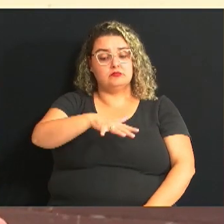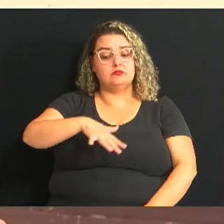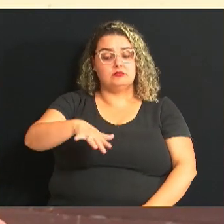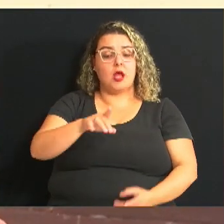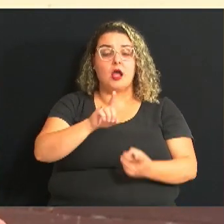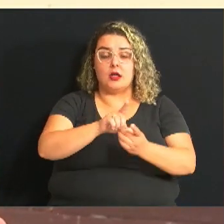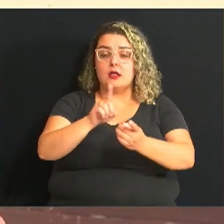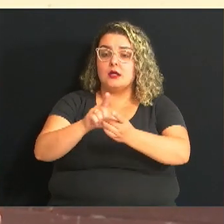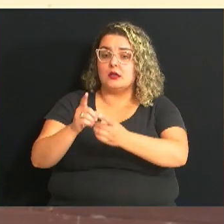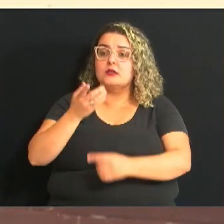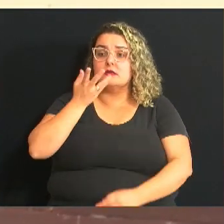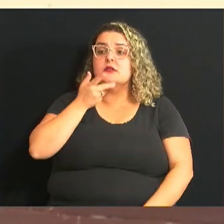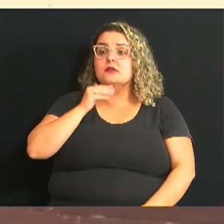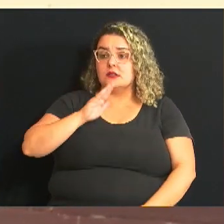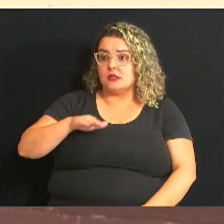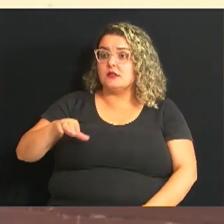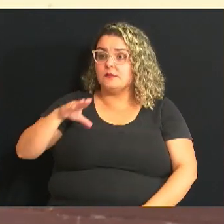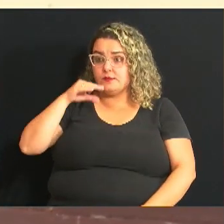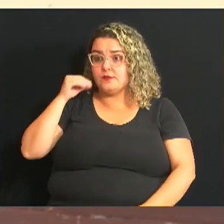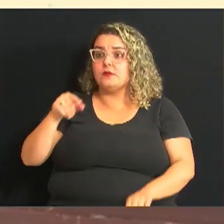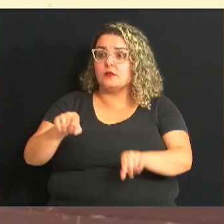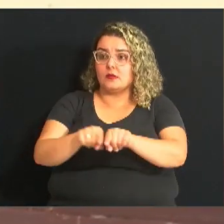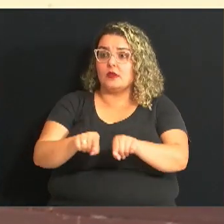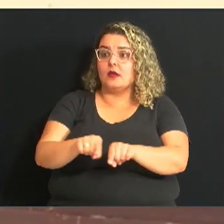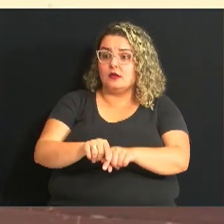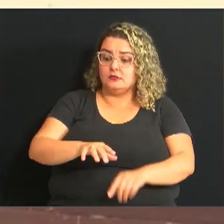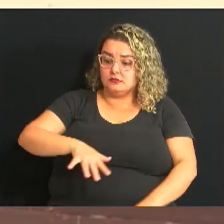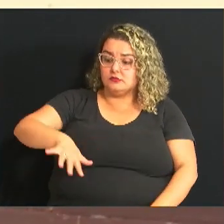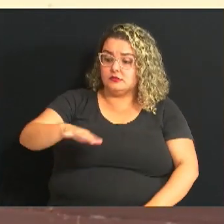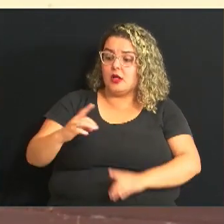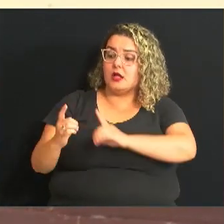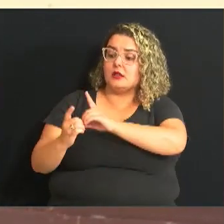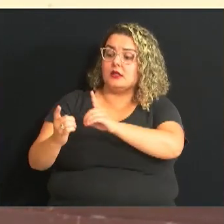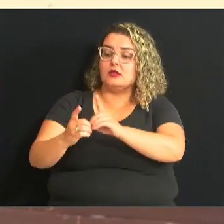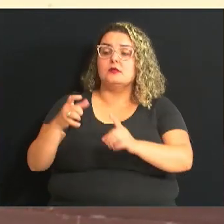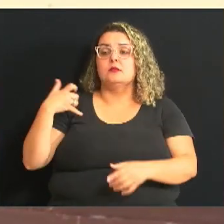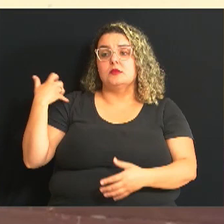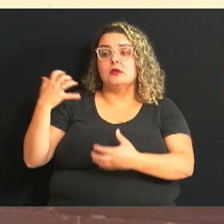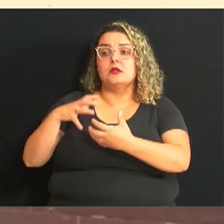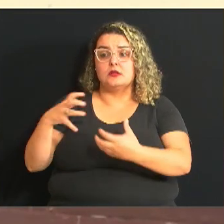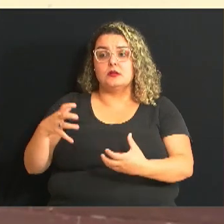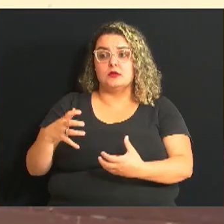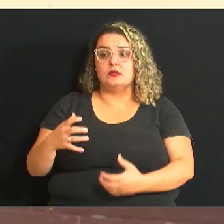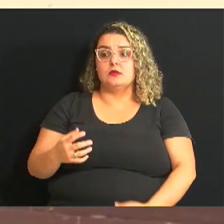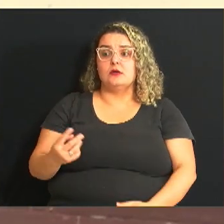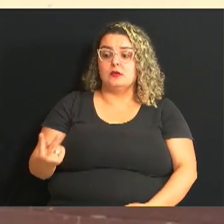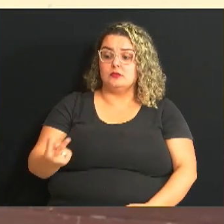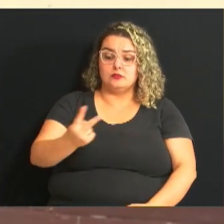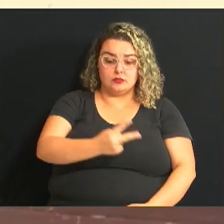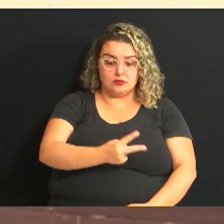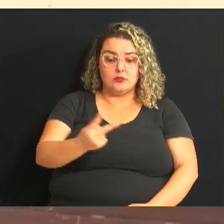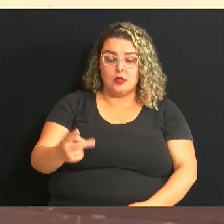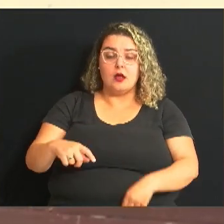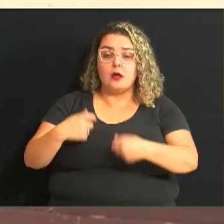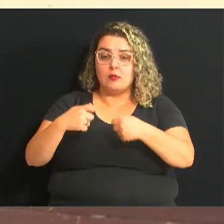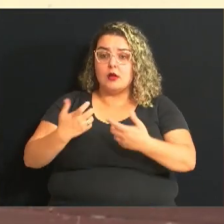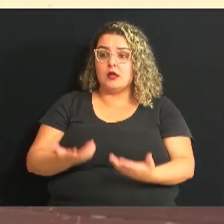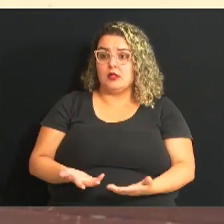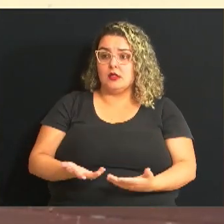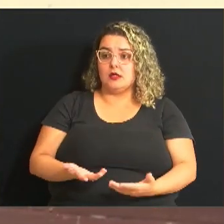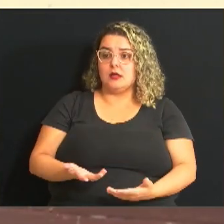crianças e adolescentes, né, como dos idosos, duas populações que precisam de muito